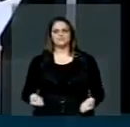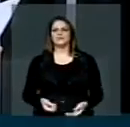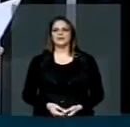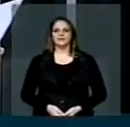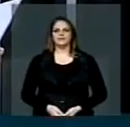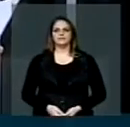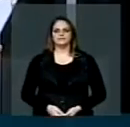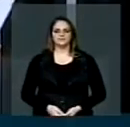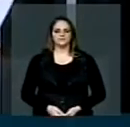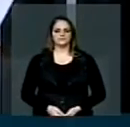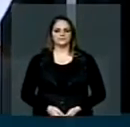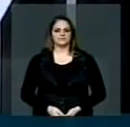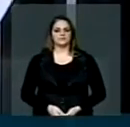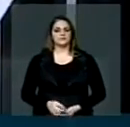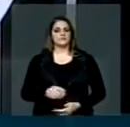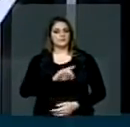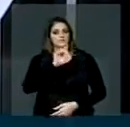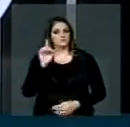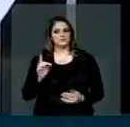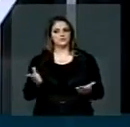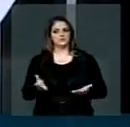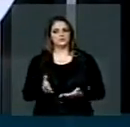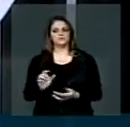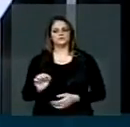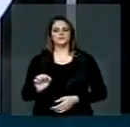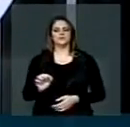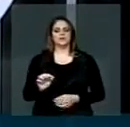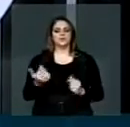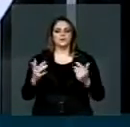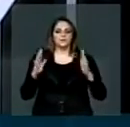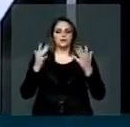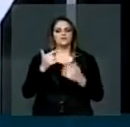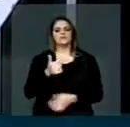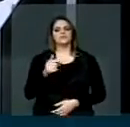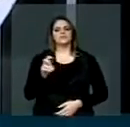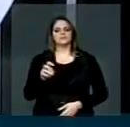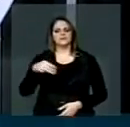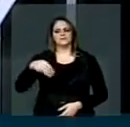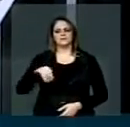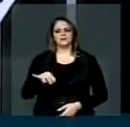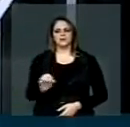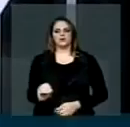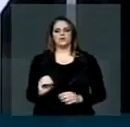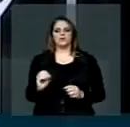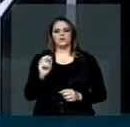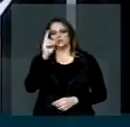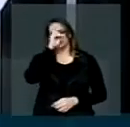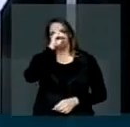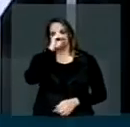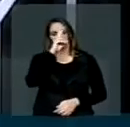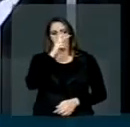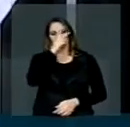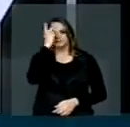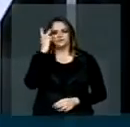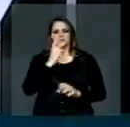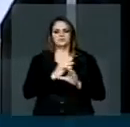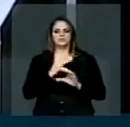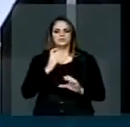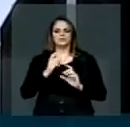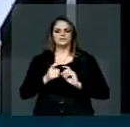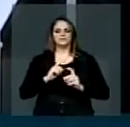Dia da Indústria, comemorado no dia 25 de maio, em memória do engenheiro, industrial, administrador,